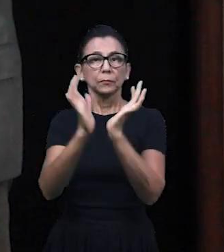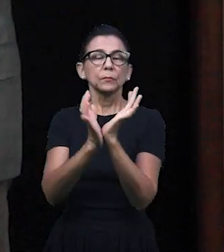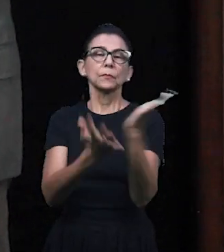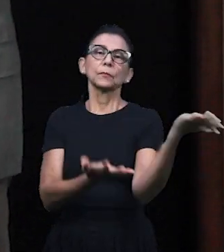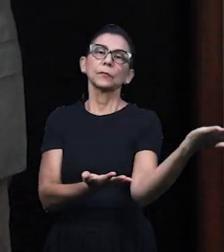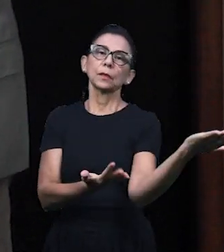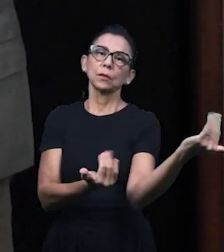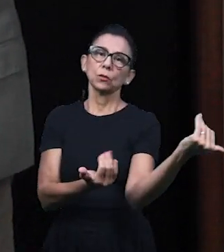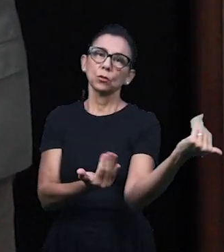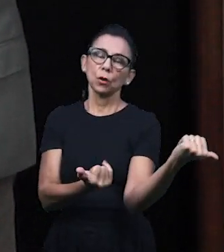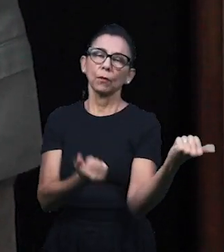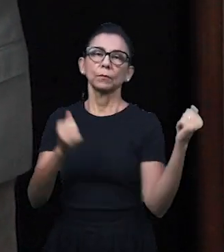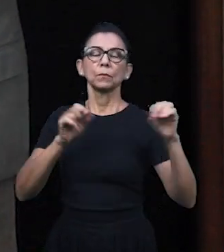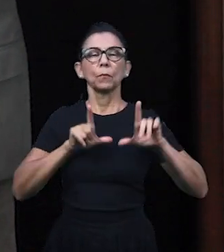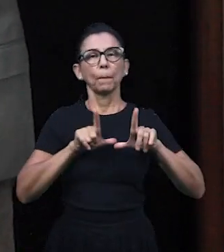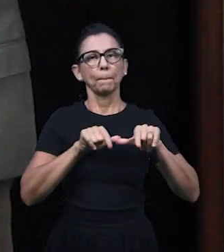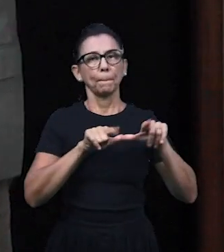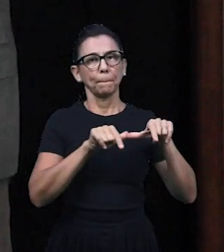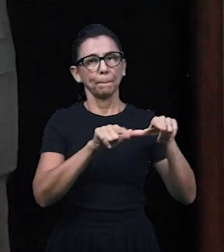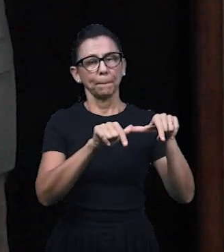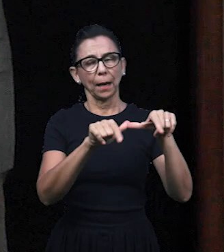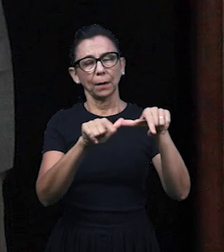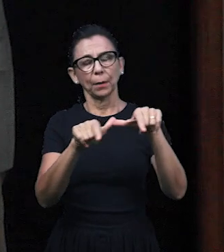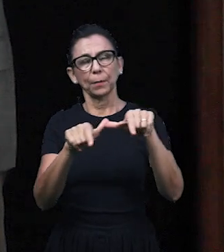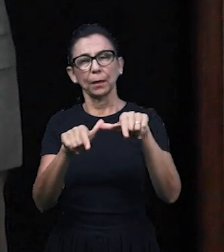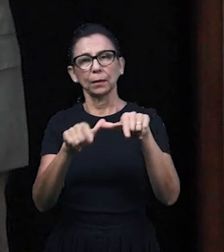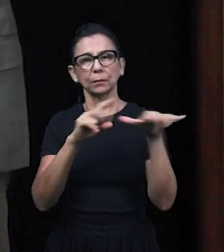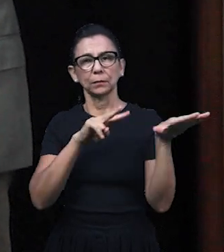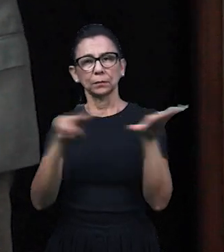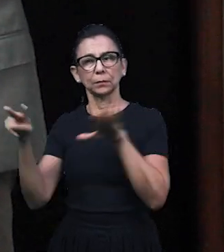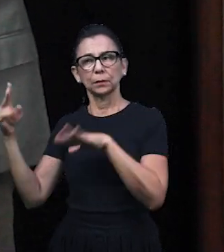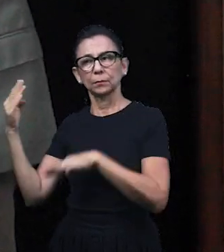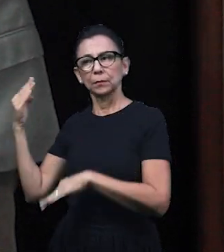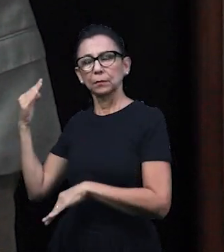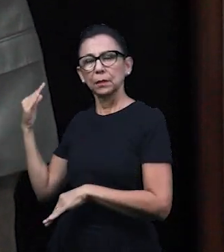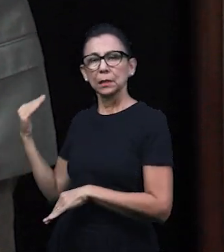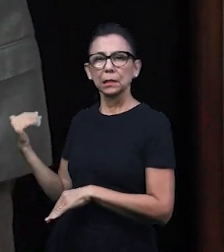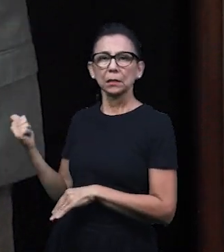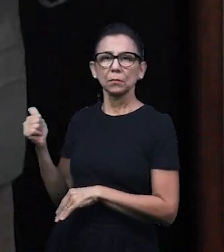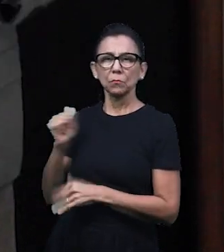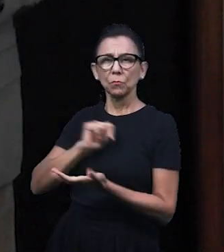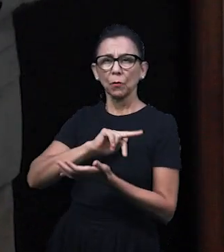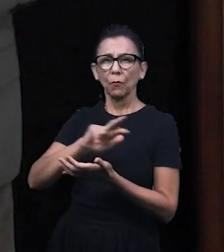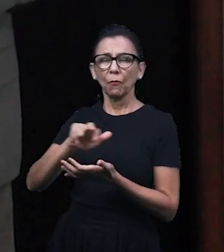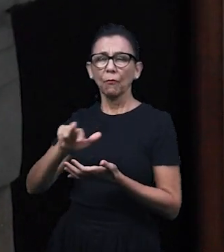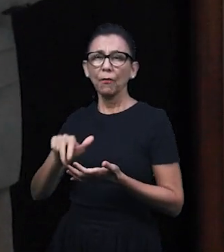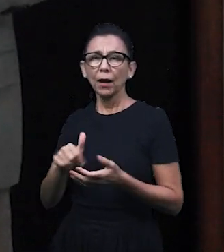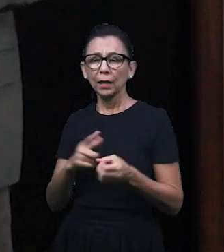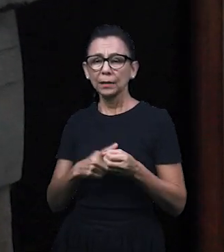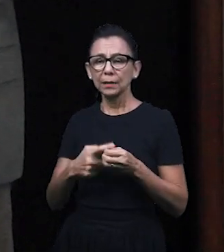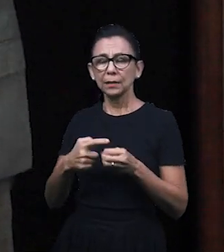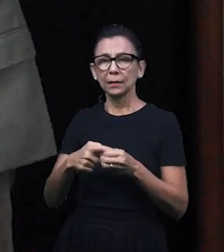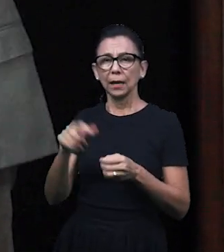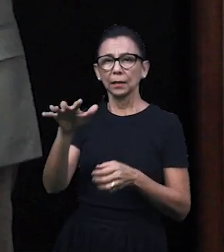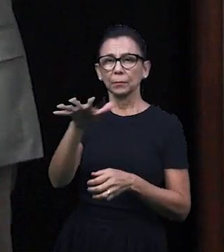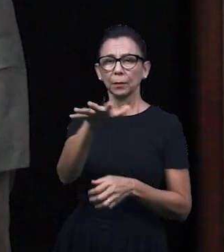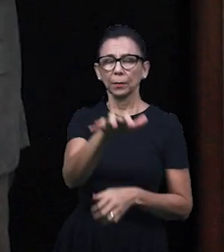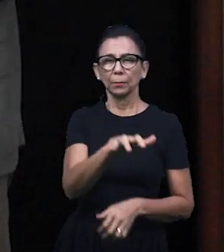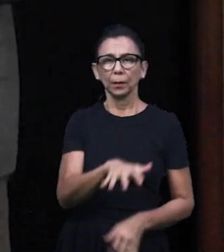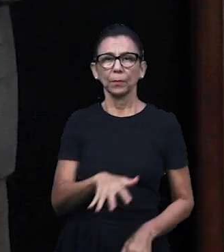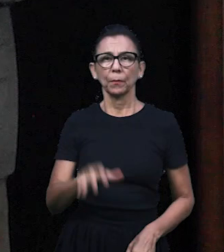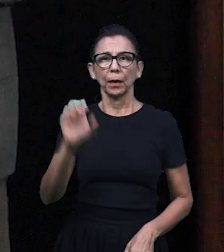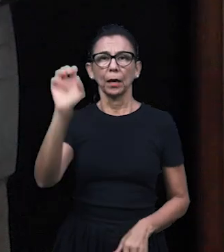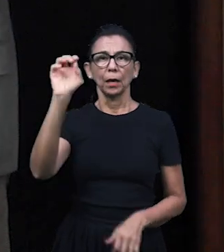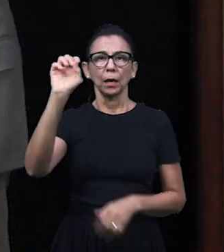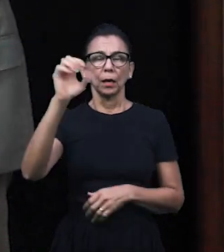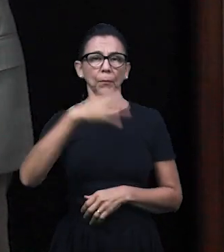jovens que viajou na semana passada e passou por várias cidades do sul da Bahia e também aqui do norte